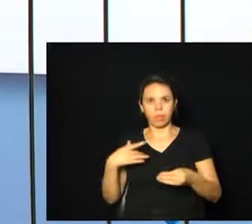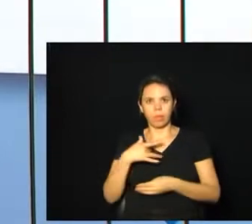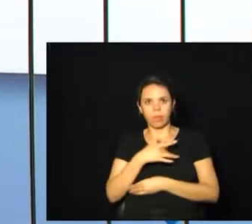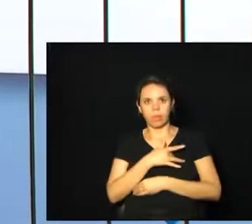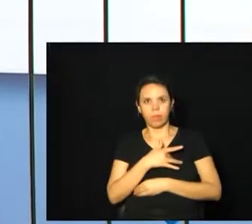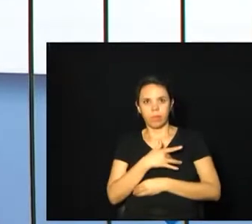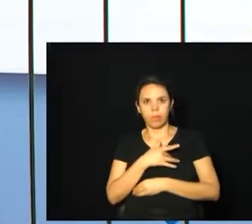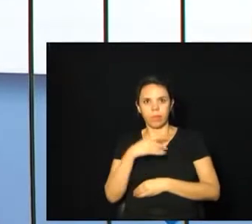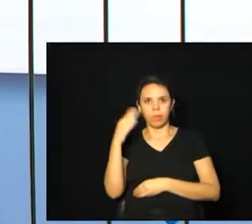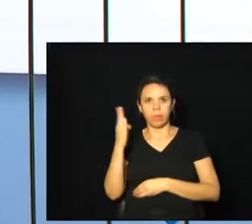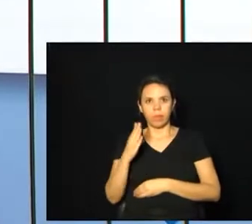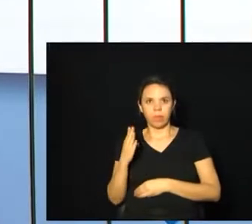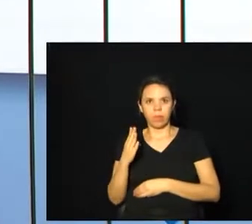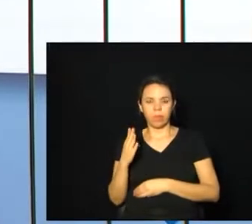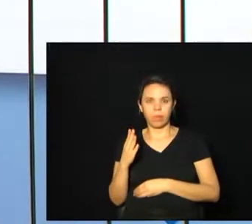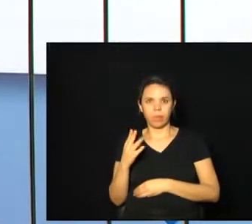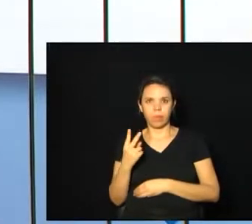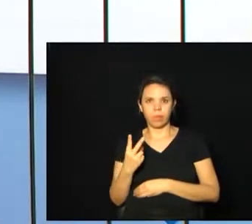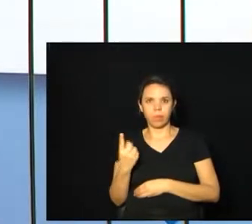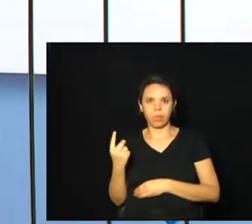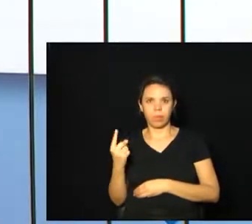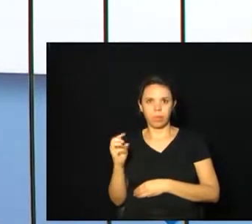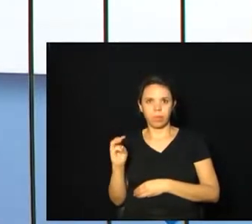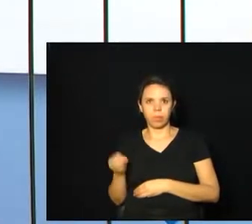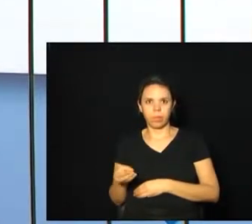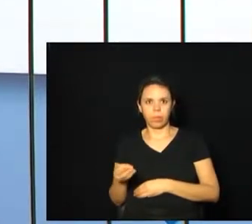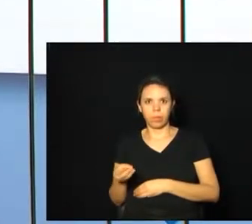Saúde, o Brasil soma